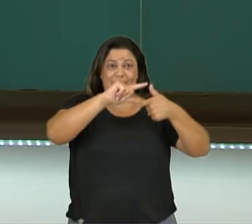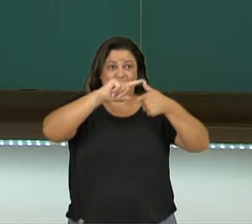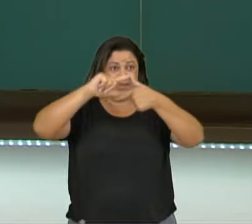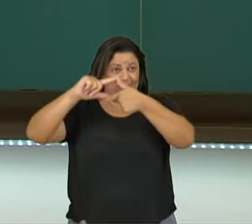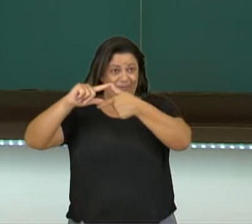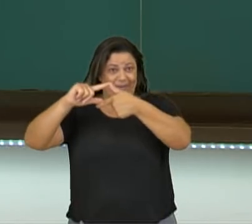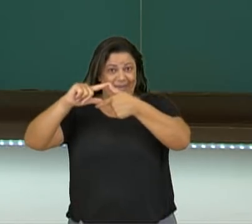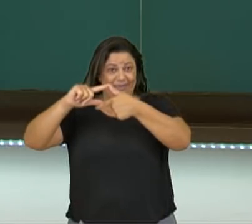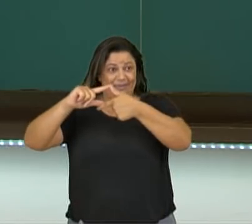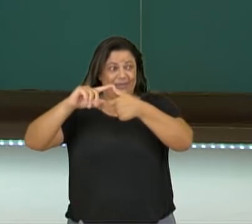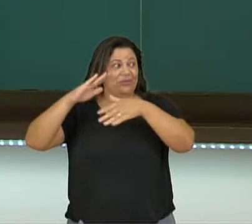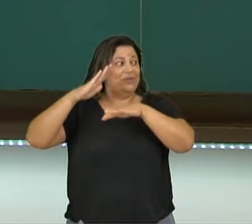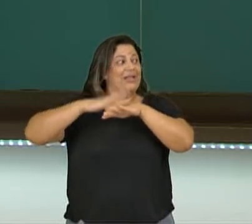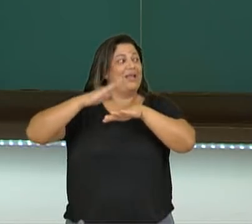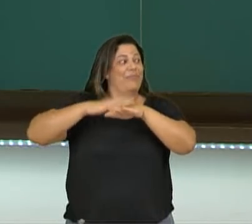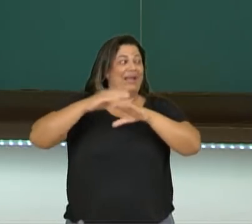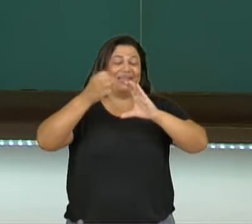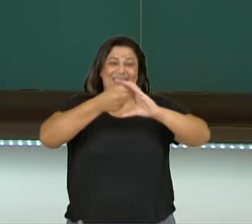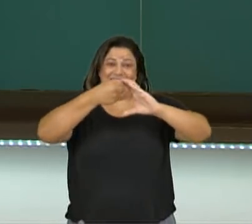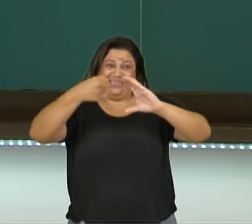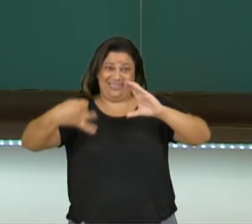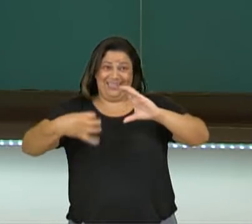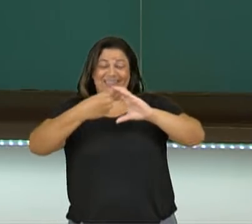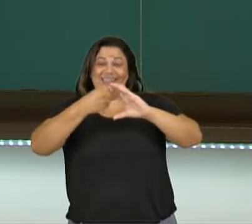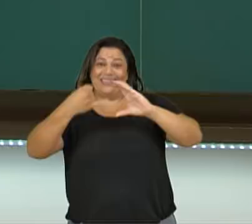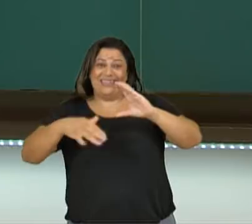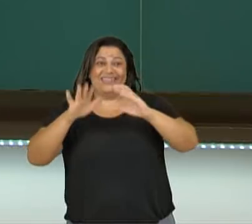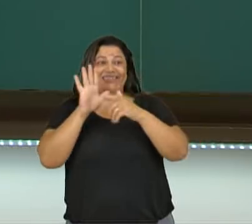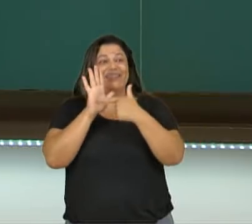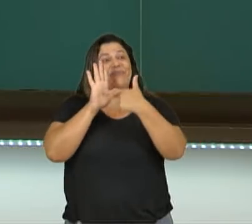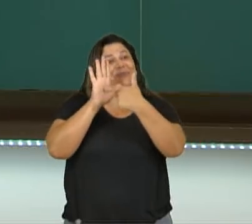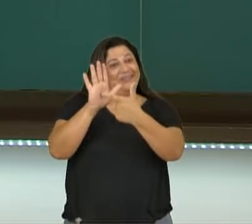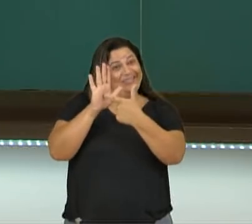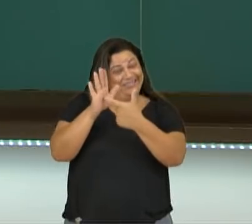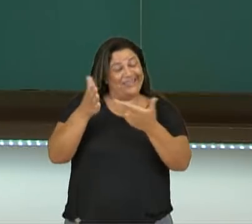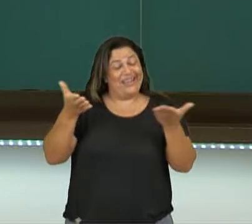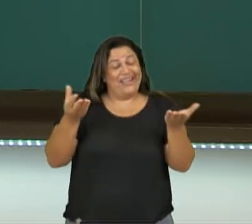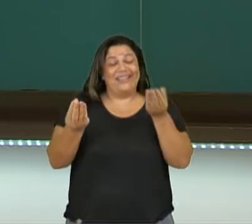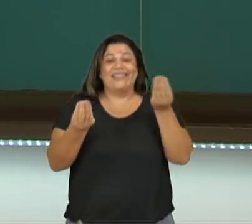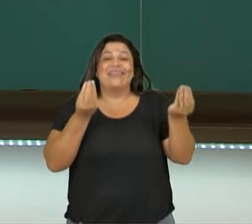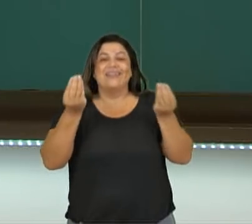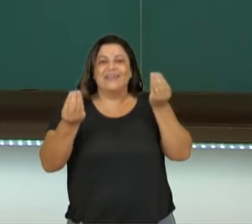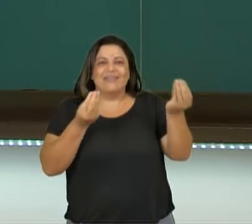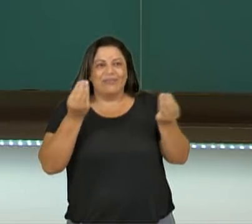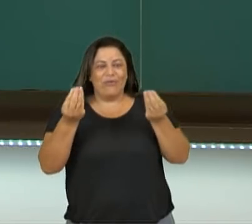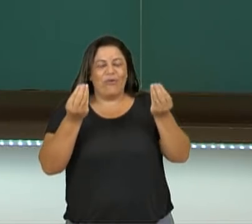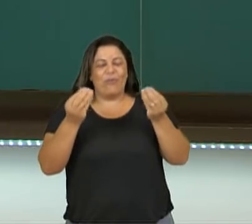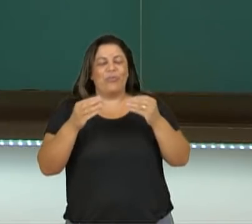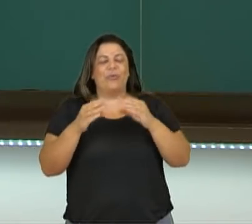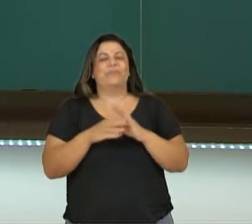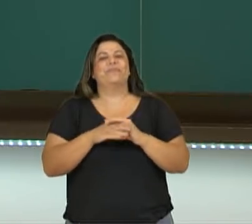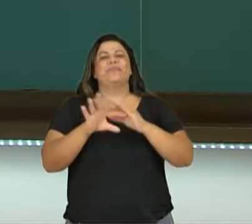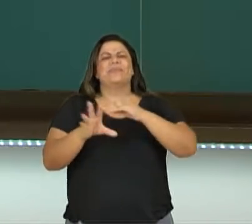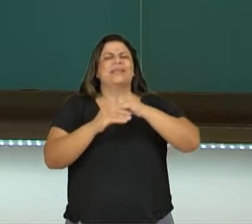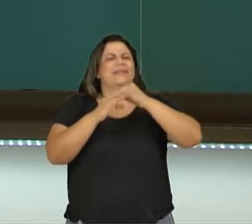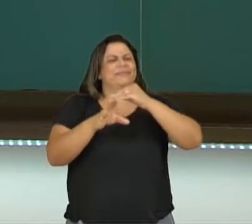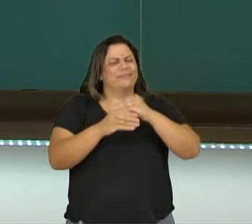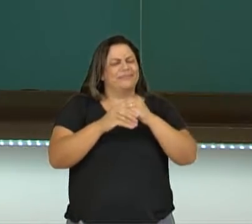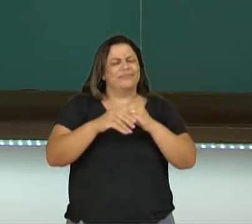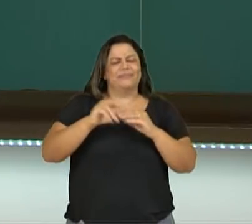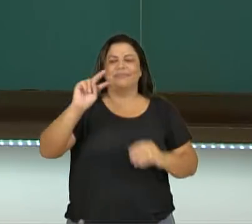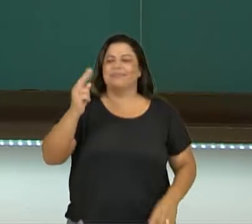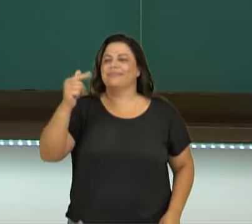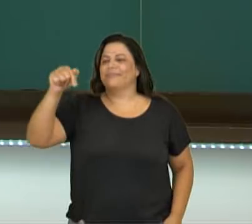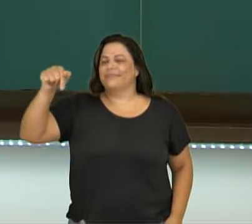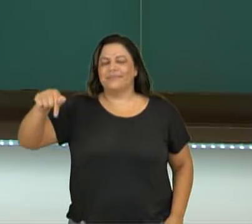mais as características apresentadas aqui, né, como que elas se somam para constituir o que chamamos de histórias em quadrinhos.